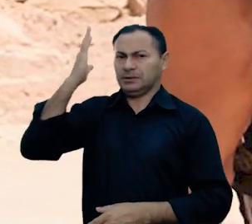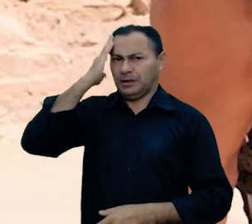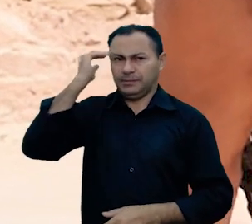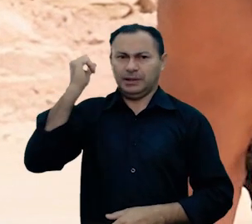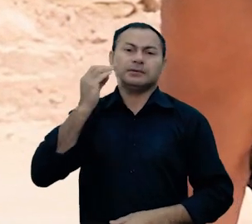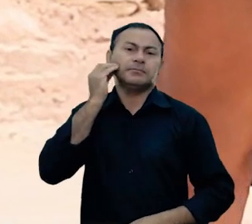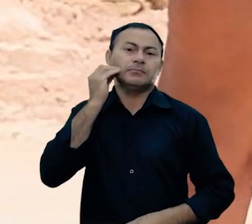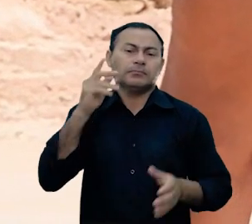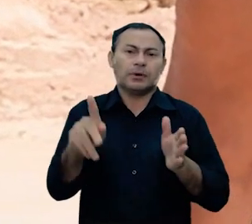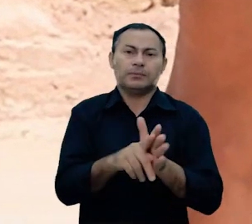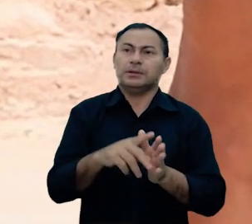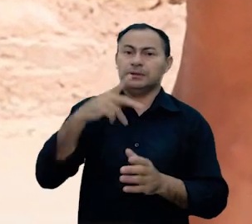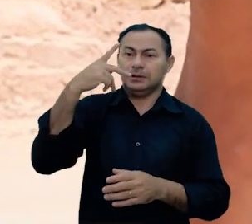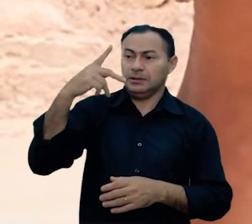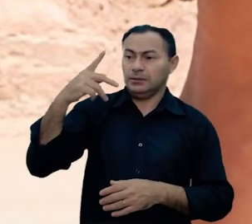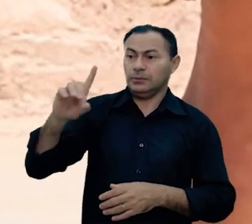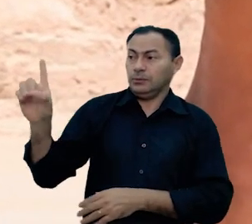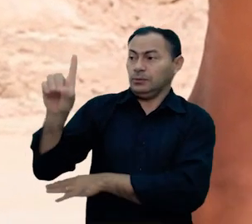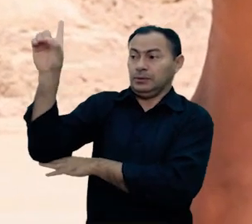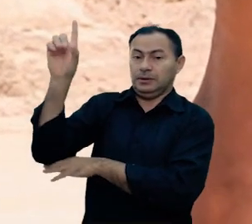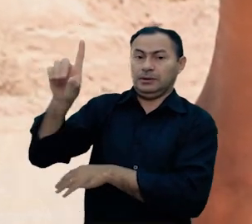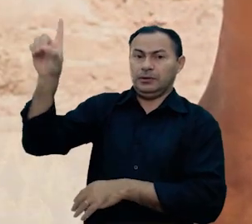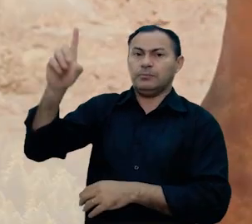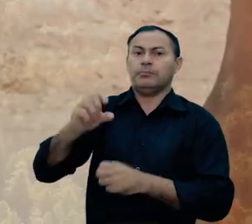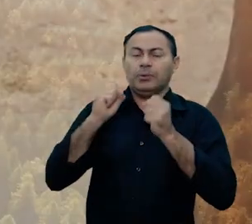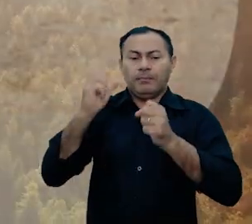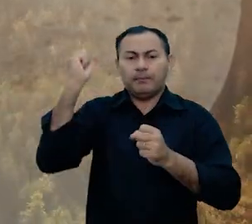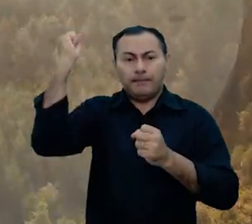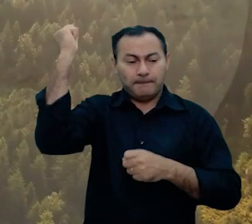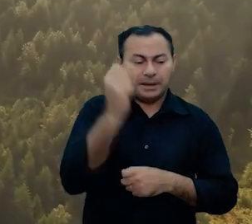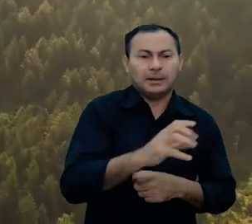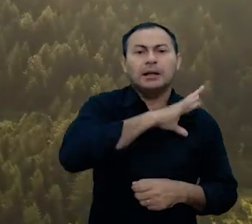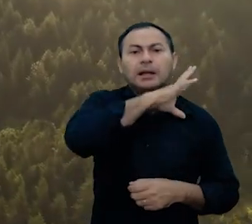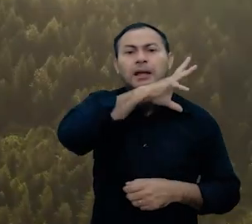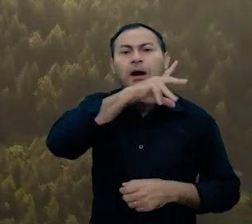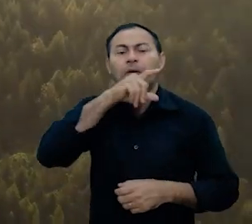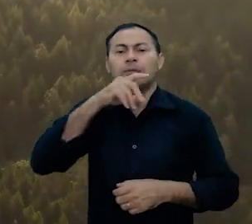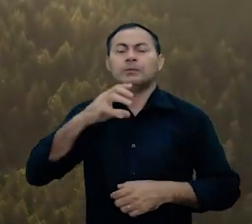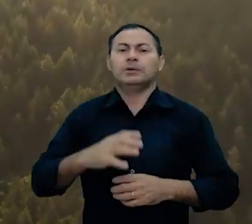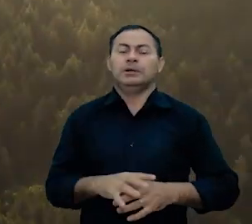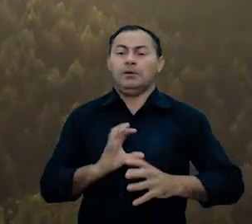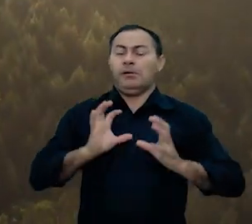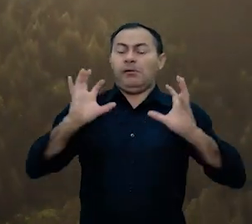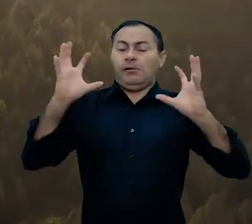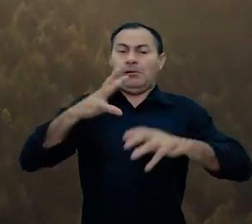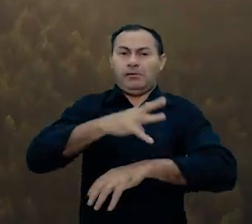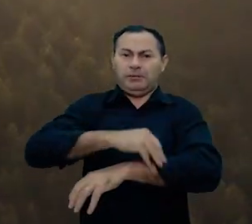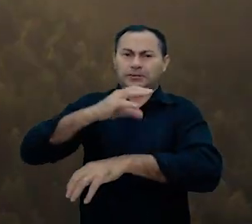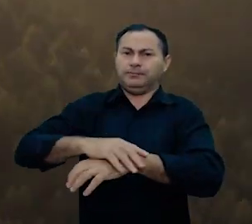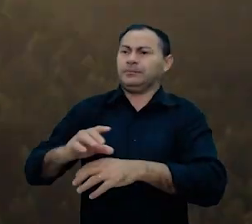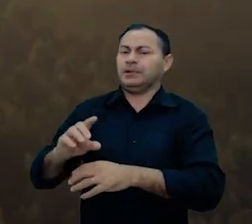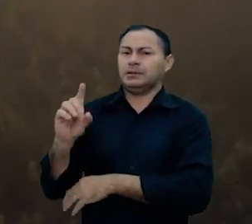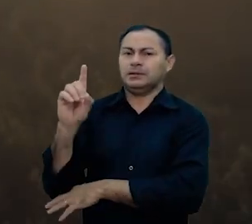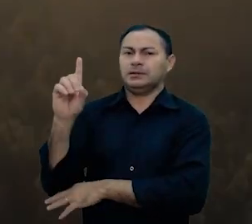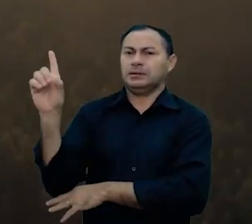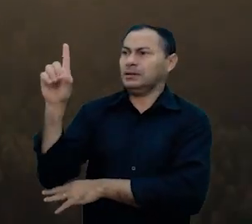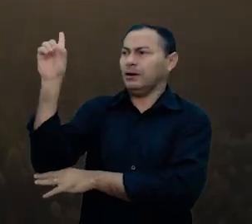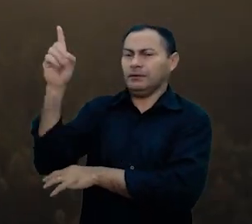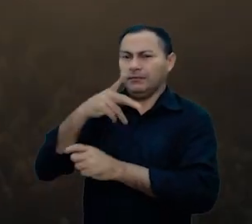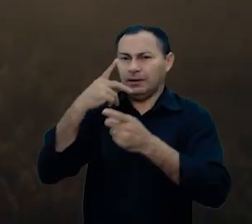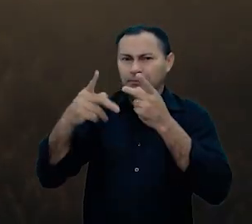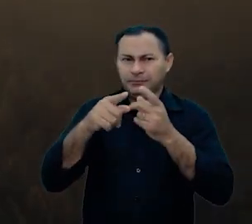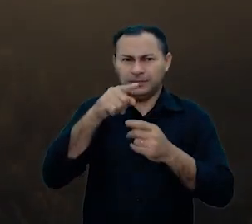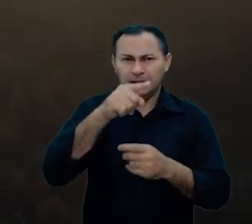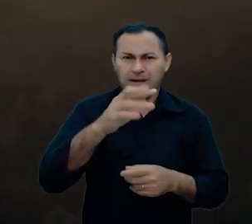experiência própria que o seu Deus podia matar leões e ursos. Por isso, ele disse mais ou menos assim,